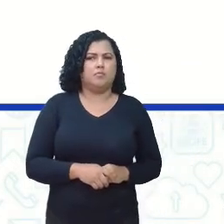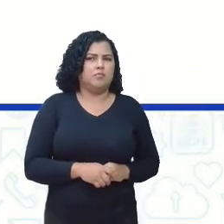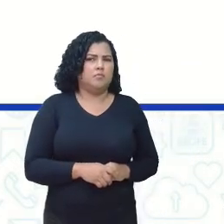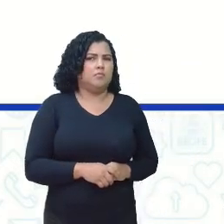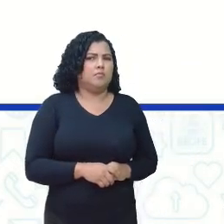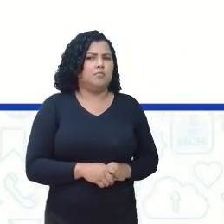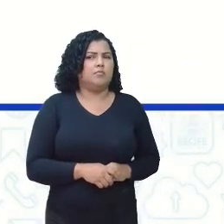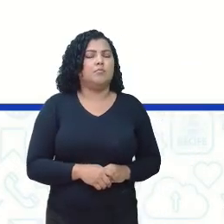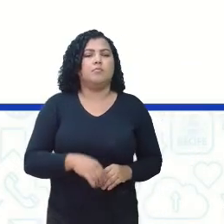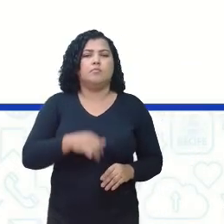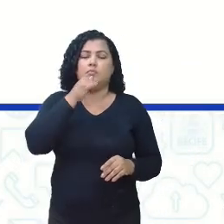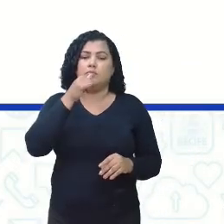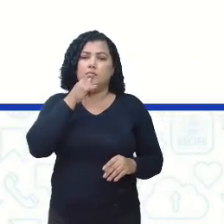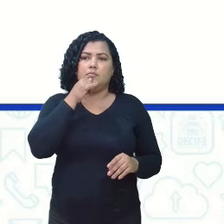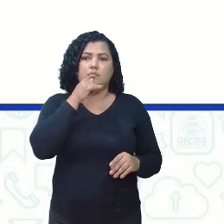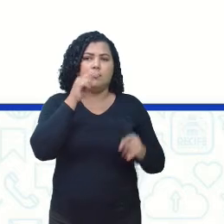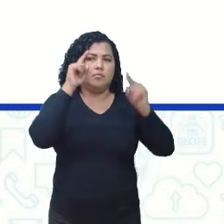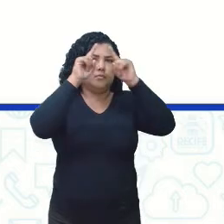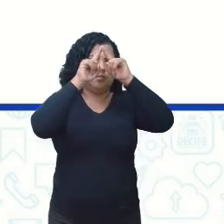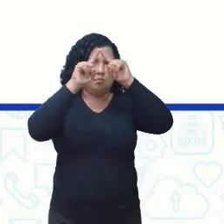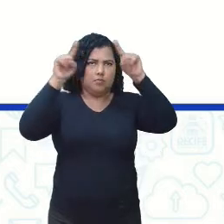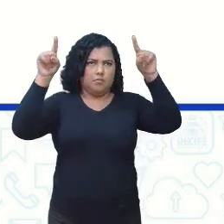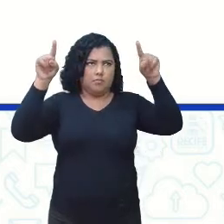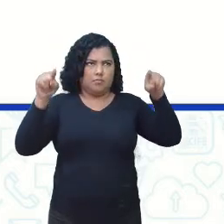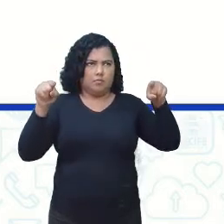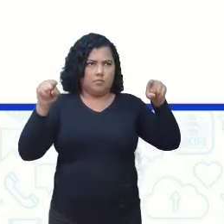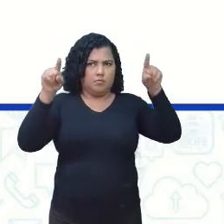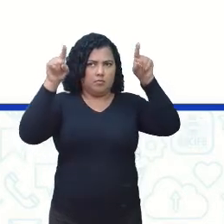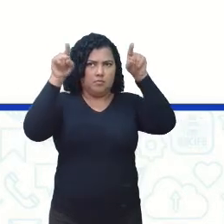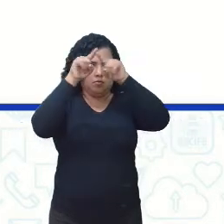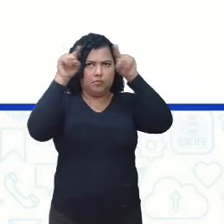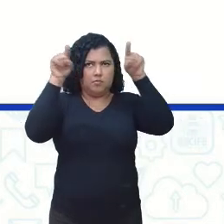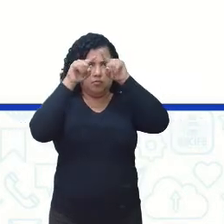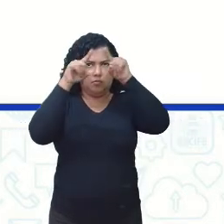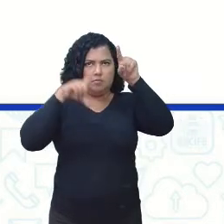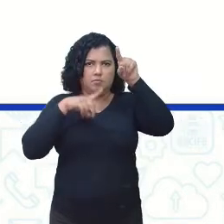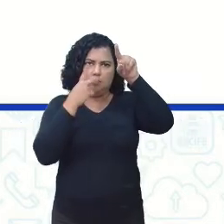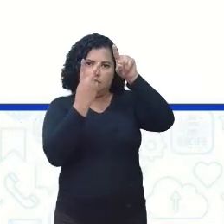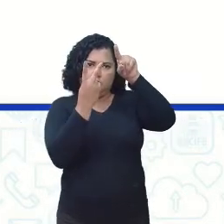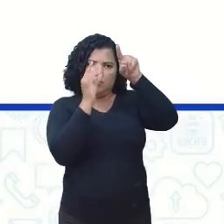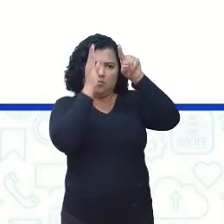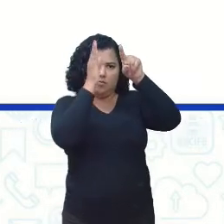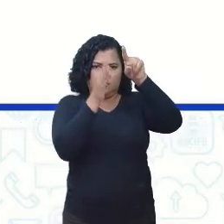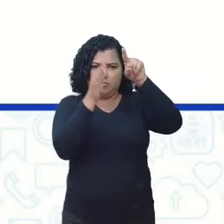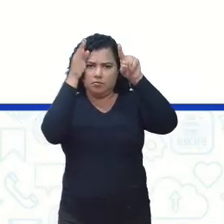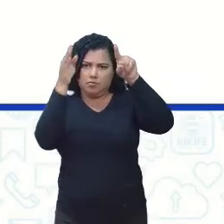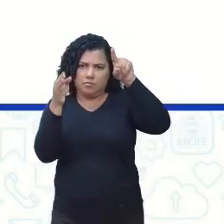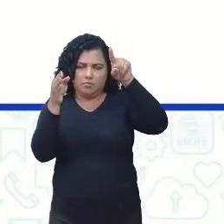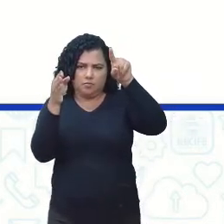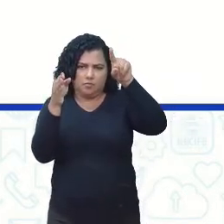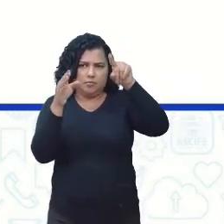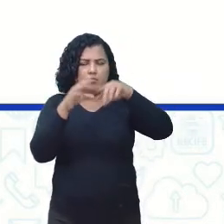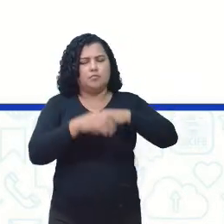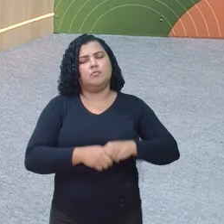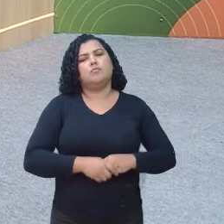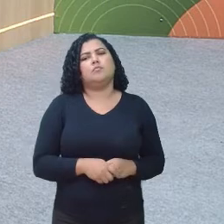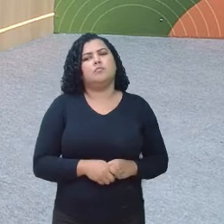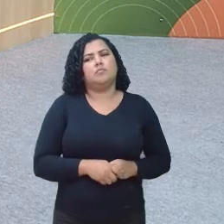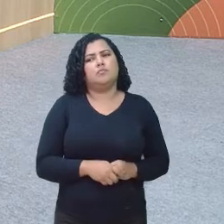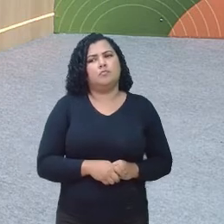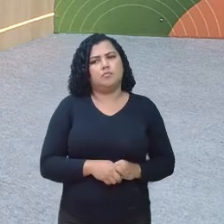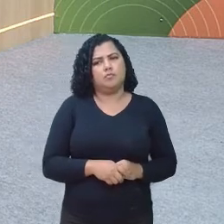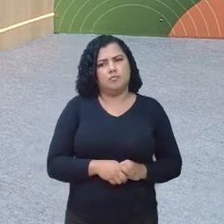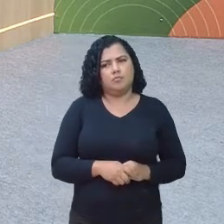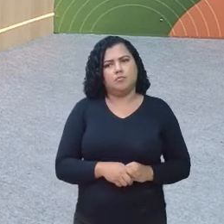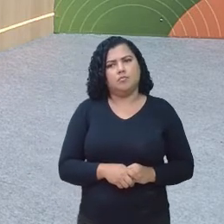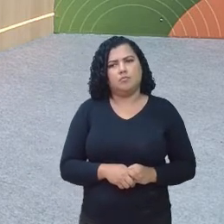lados dos quadrados menores, e a gente vai tentar relacionar o número de lados dos quadrados menores com a quantidade de